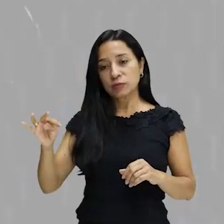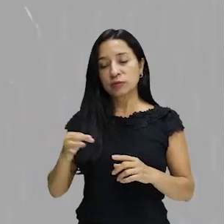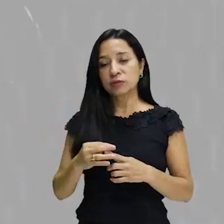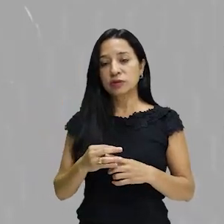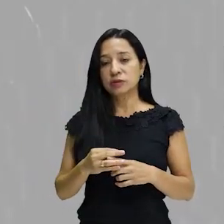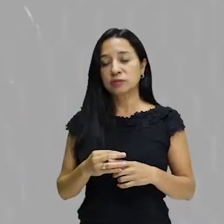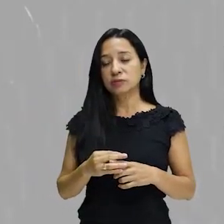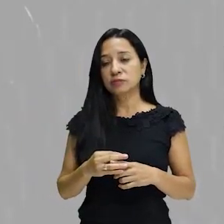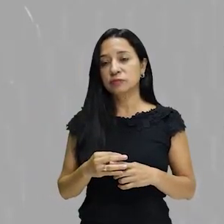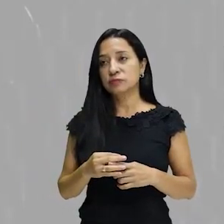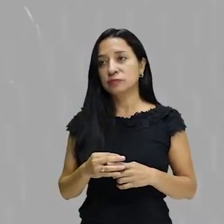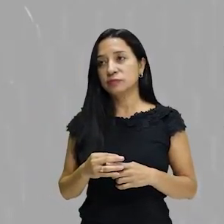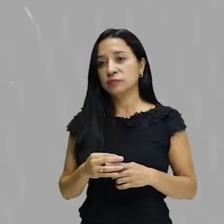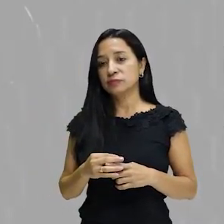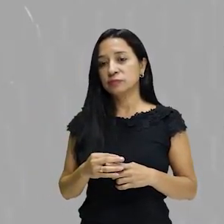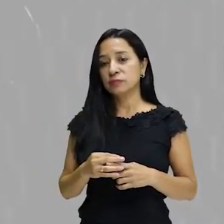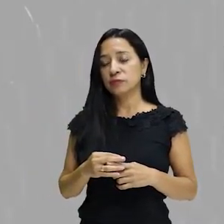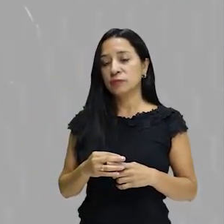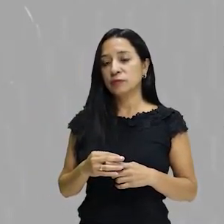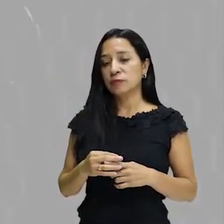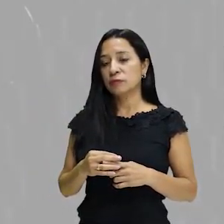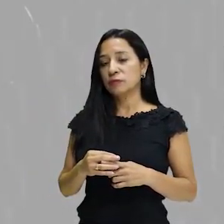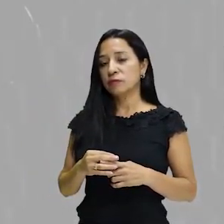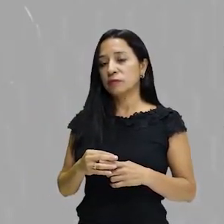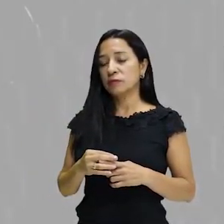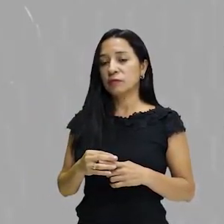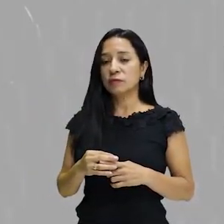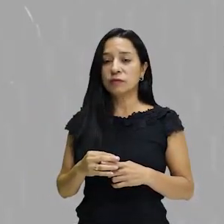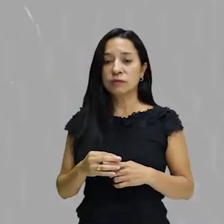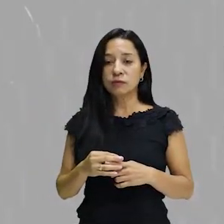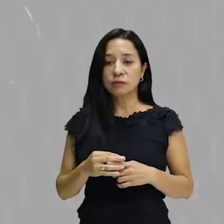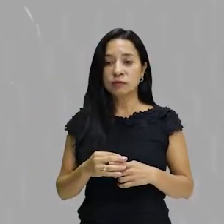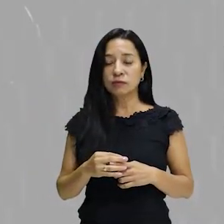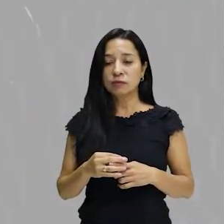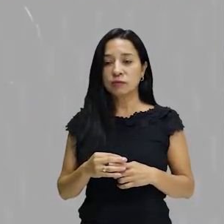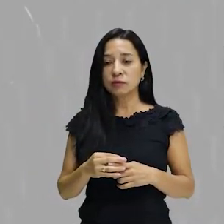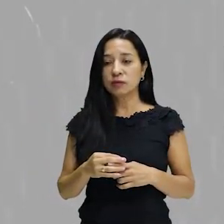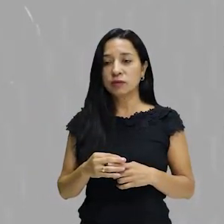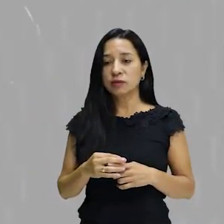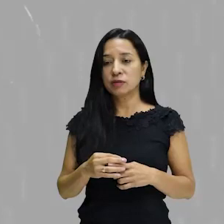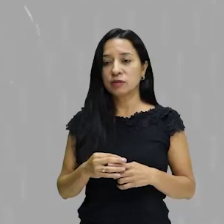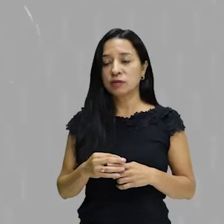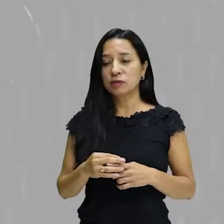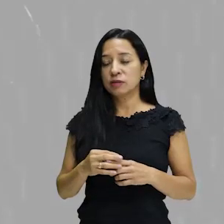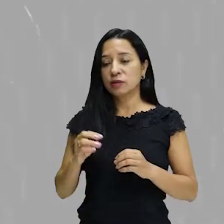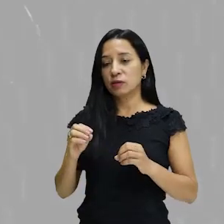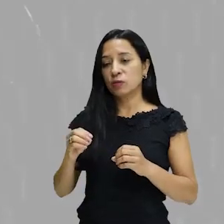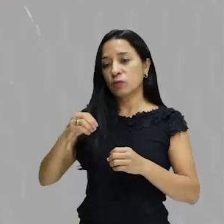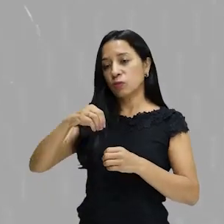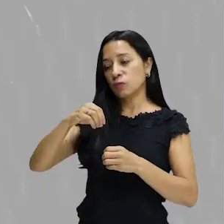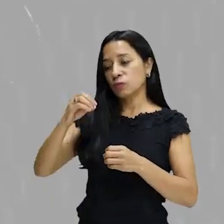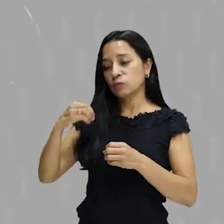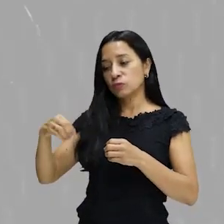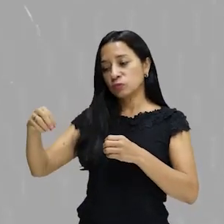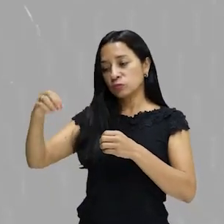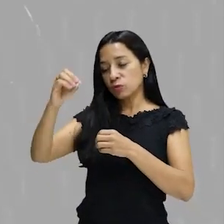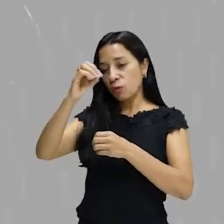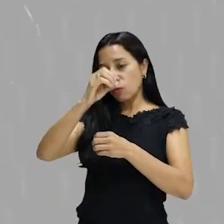de, dentro da teoria geocêntrica, quer dizer, que consiste no Sol girando em torno da Terra e os